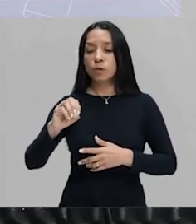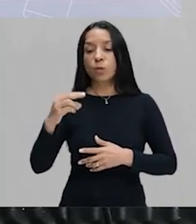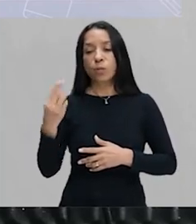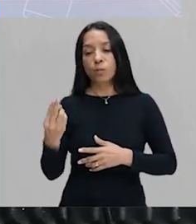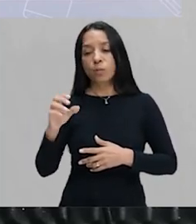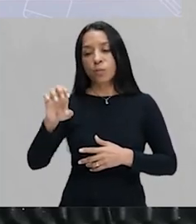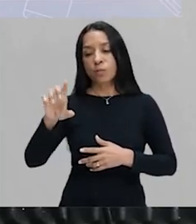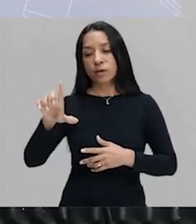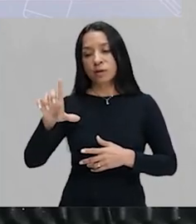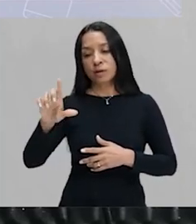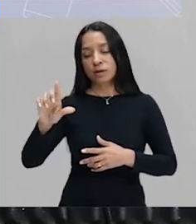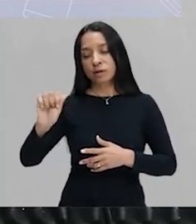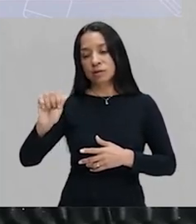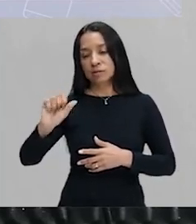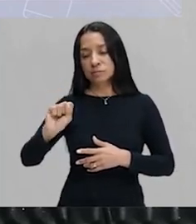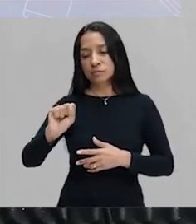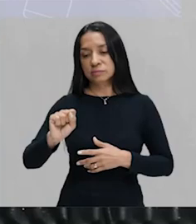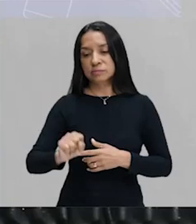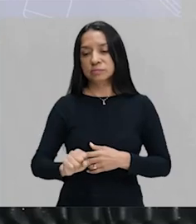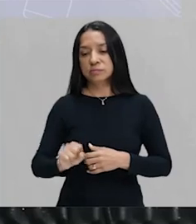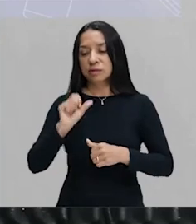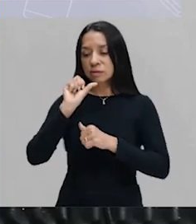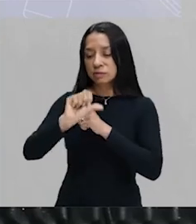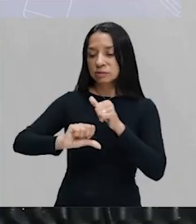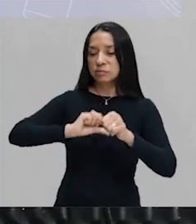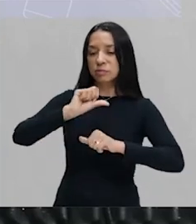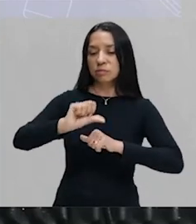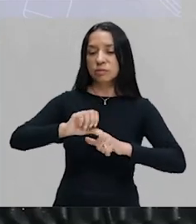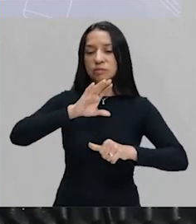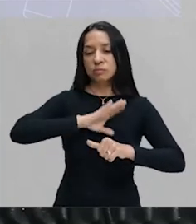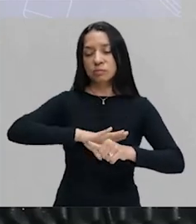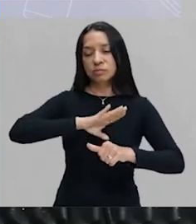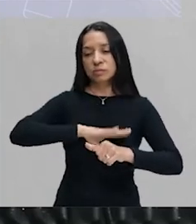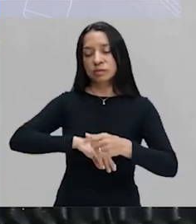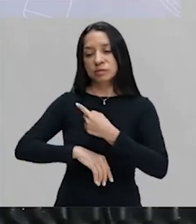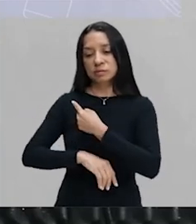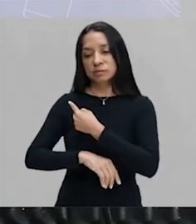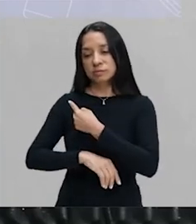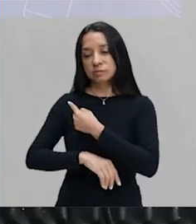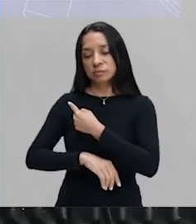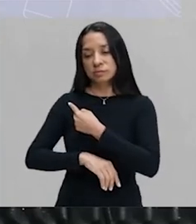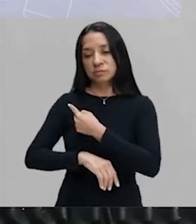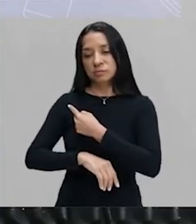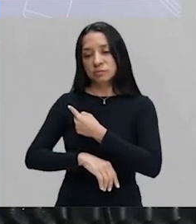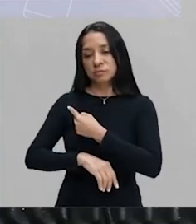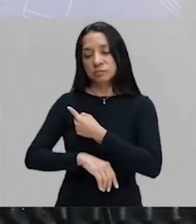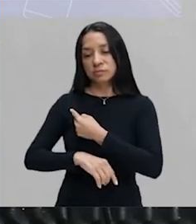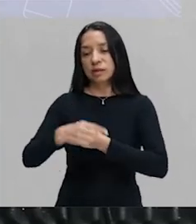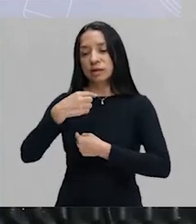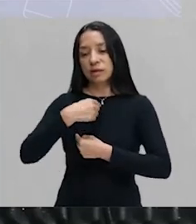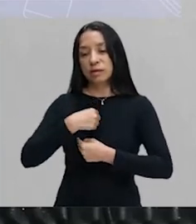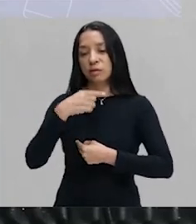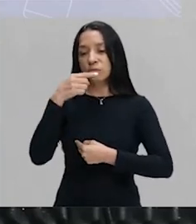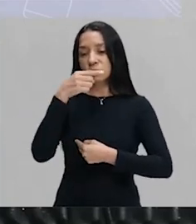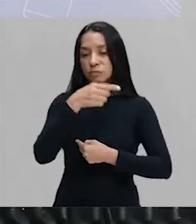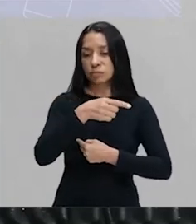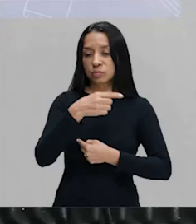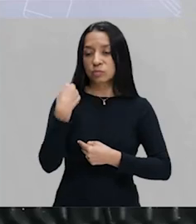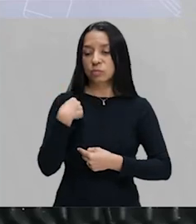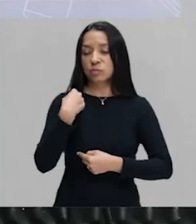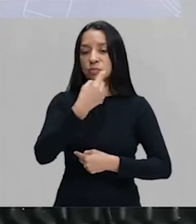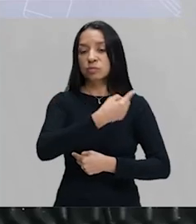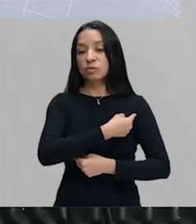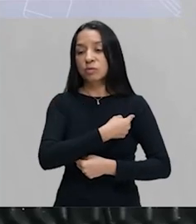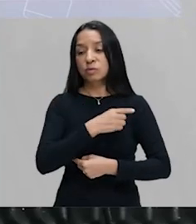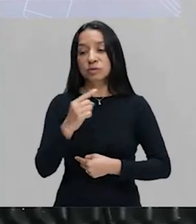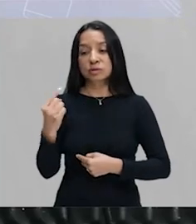certo? Então, passando para o português, eu, tu, nós, vós, eles, elas, tá? Então,